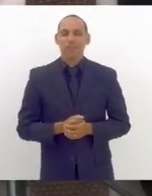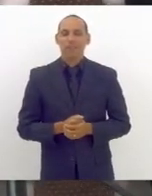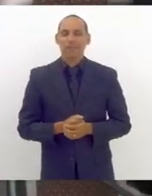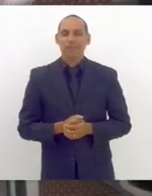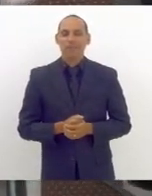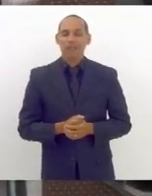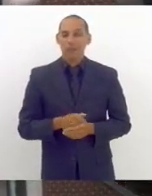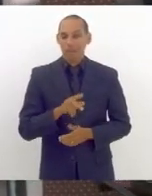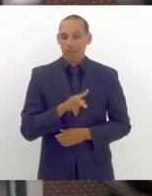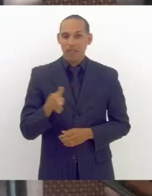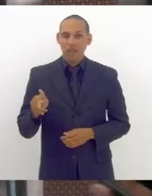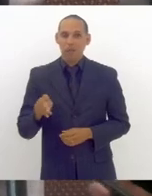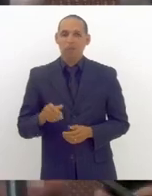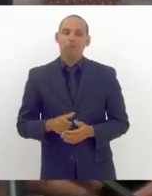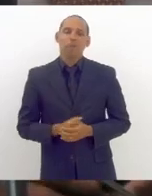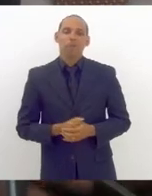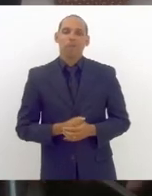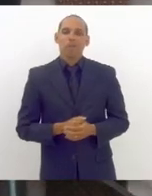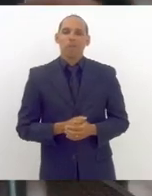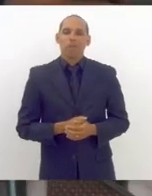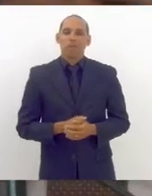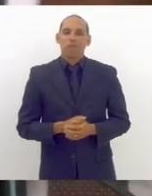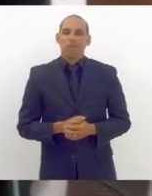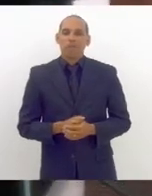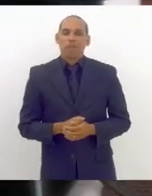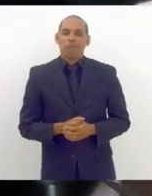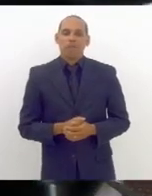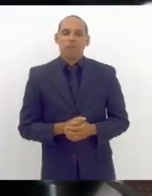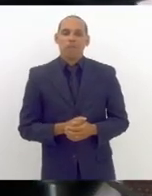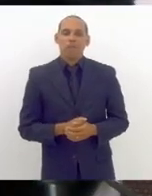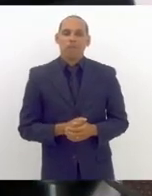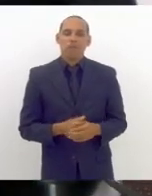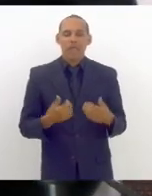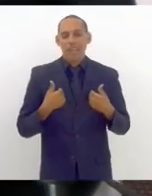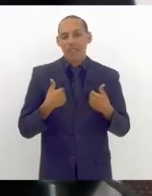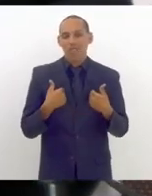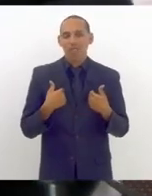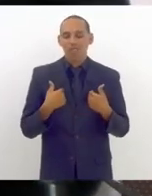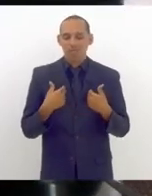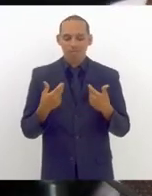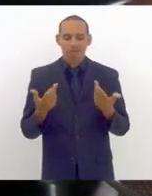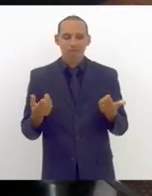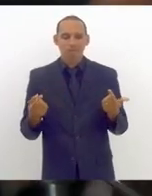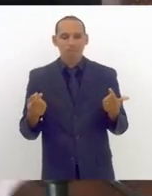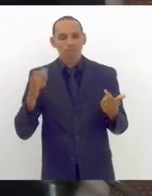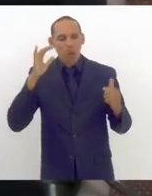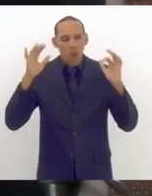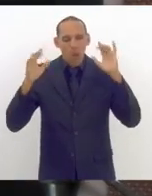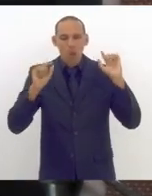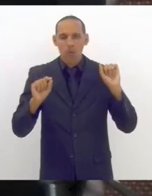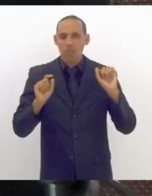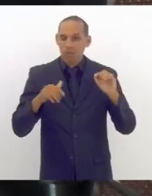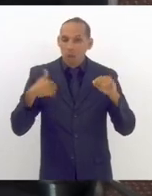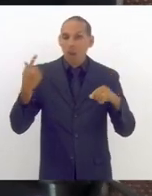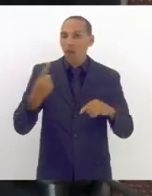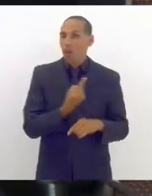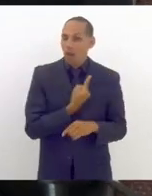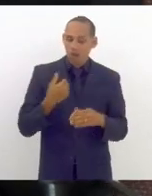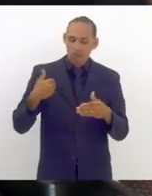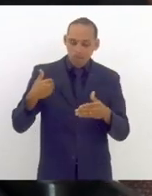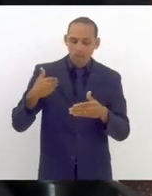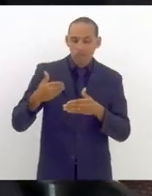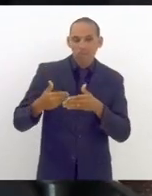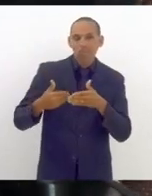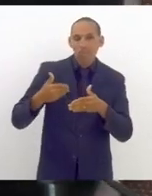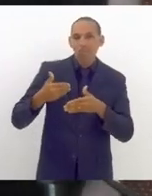senhor presidente eu levo aqui em consideração que a gente obviamente esteja caminhando para